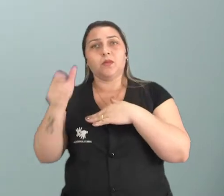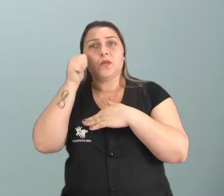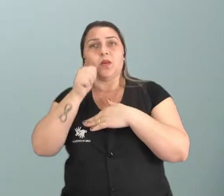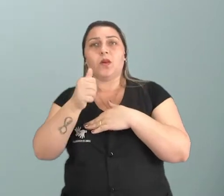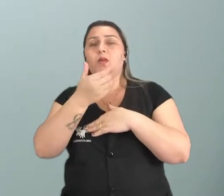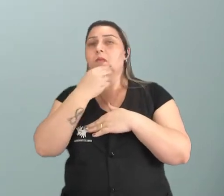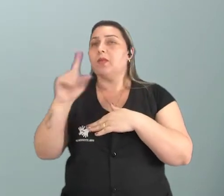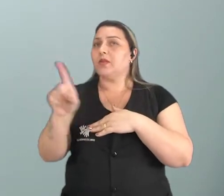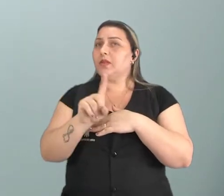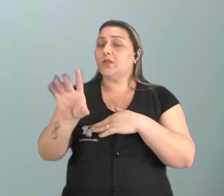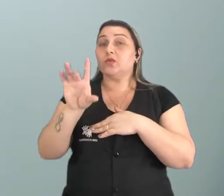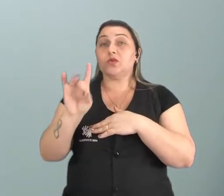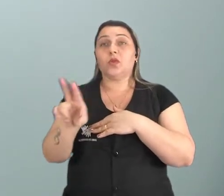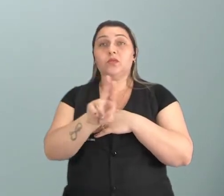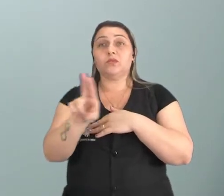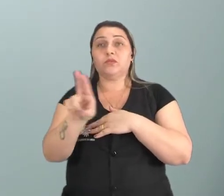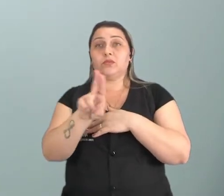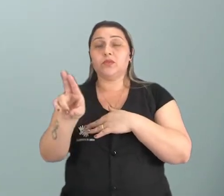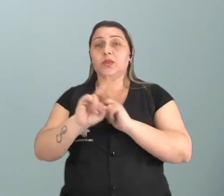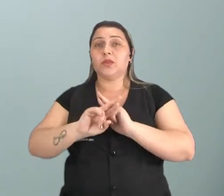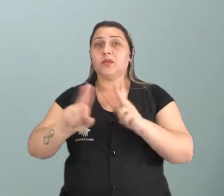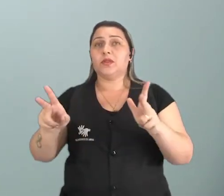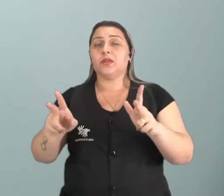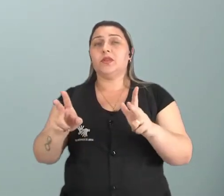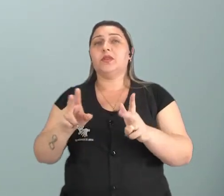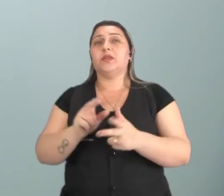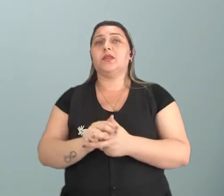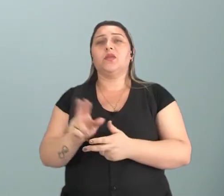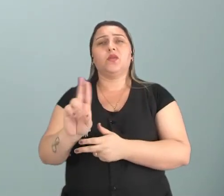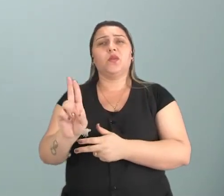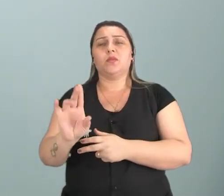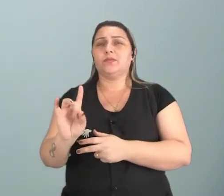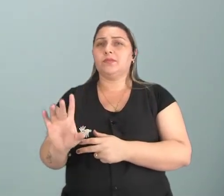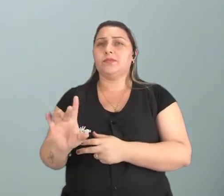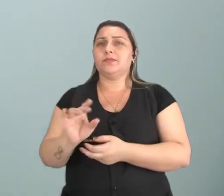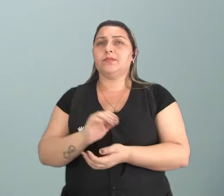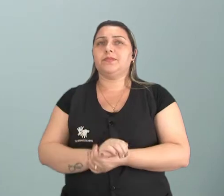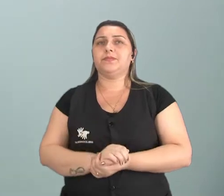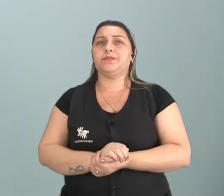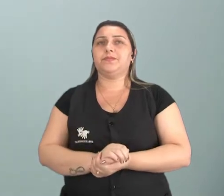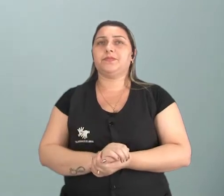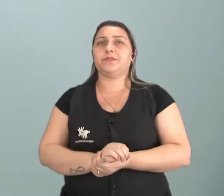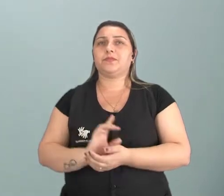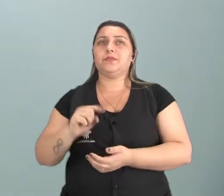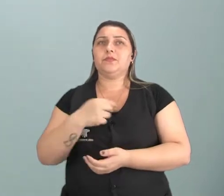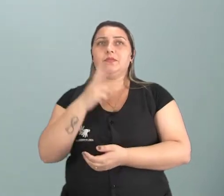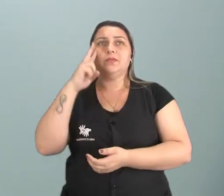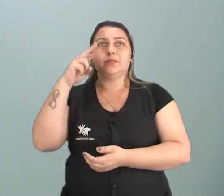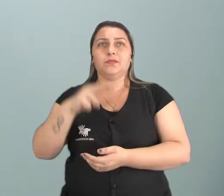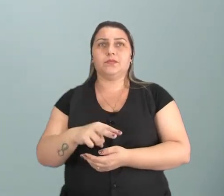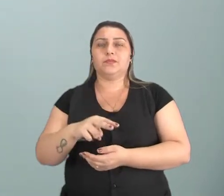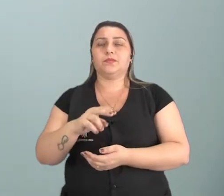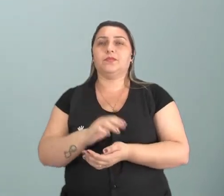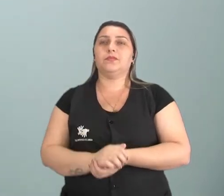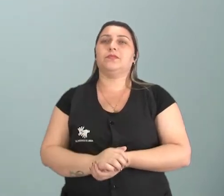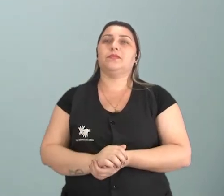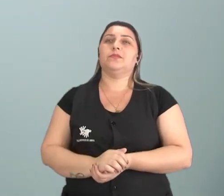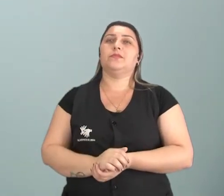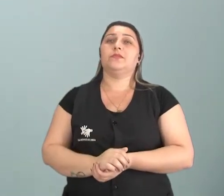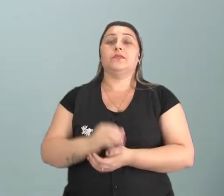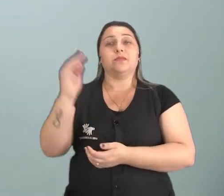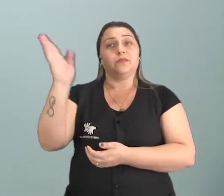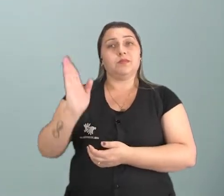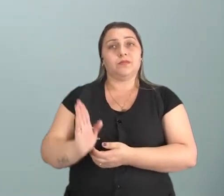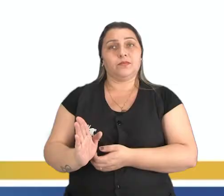outro, não. Só mesmo para caso de nomenclaturas mesmo. E a gente vai ver mais sobre o Le Parcours